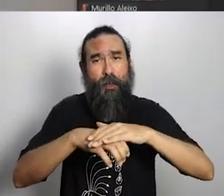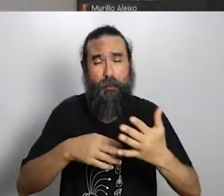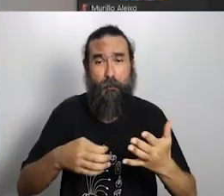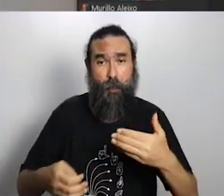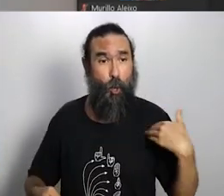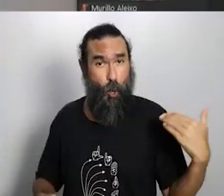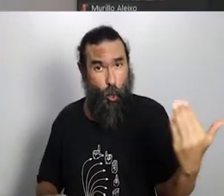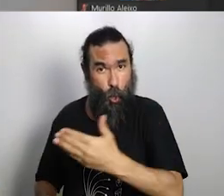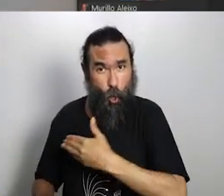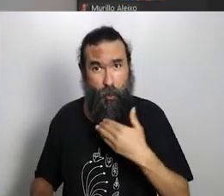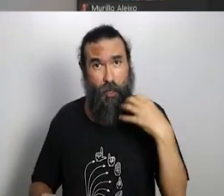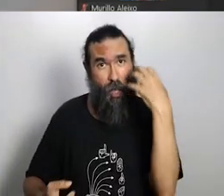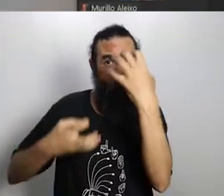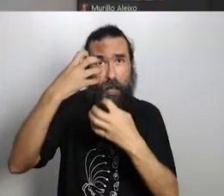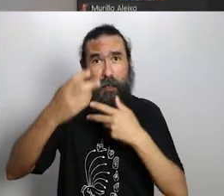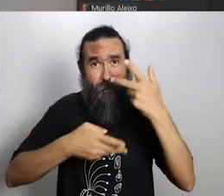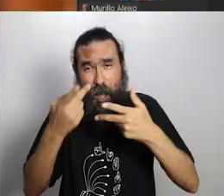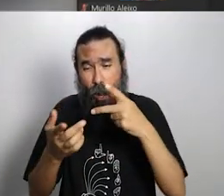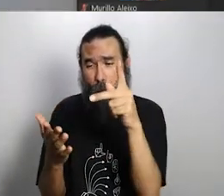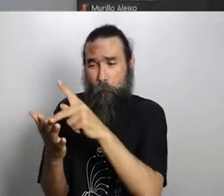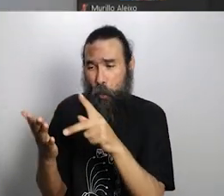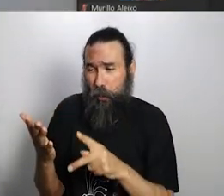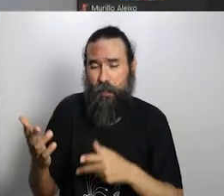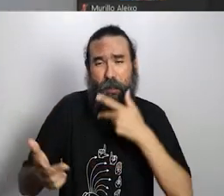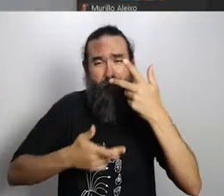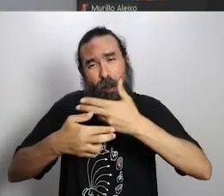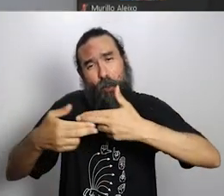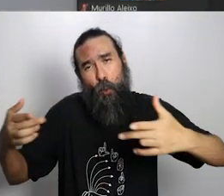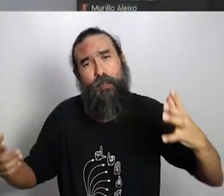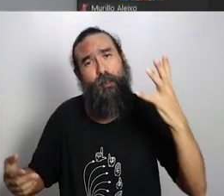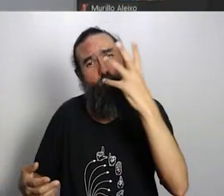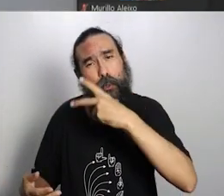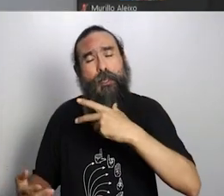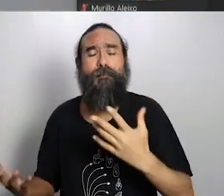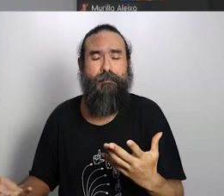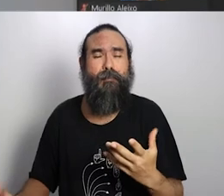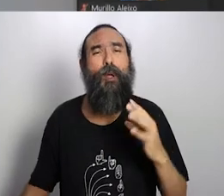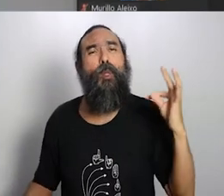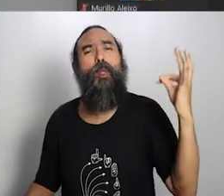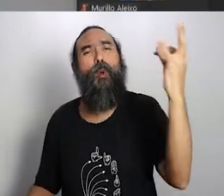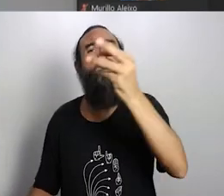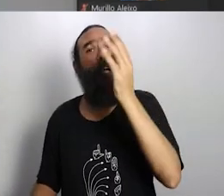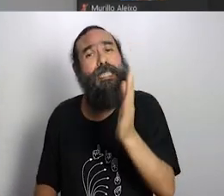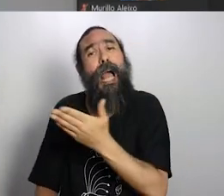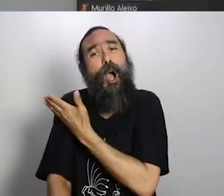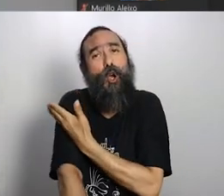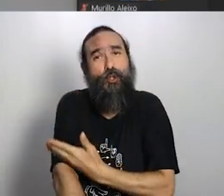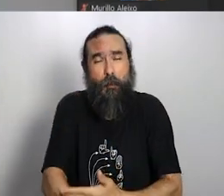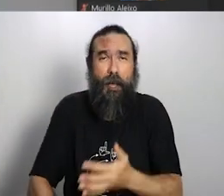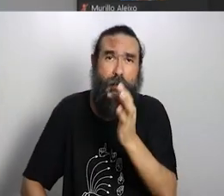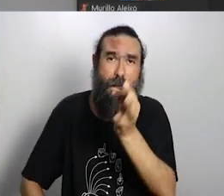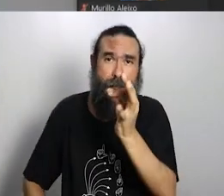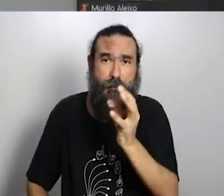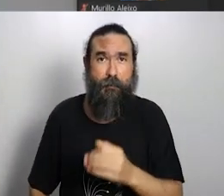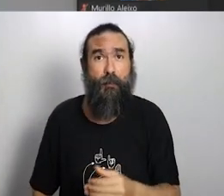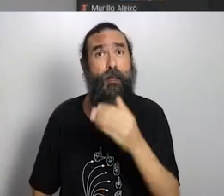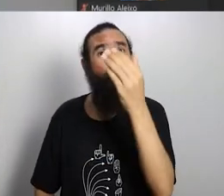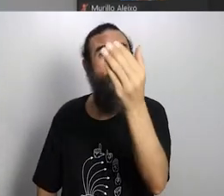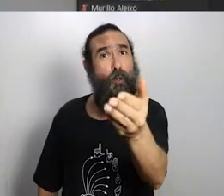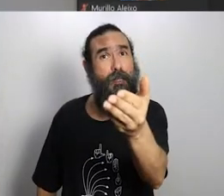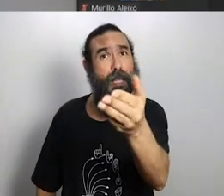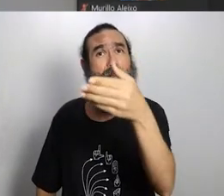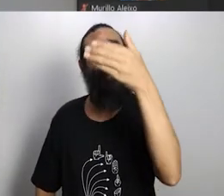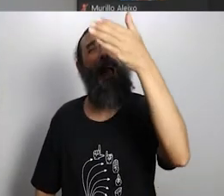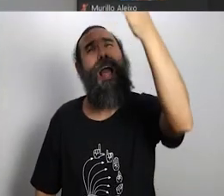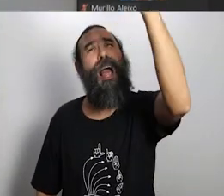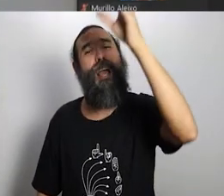Você lá do Sudeste, você do Norte, você do Centro-Oeste, que gosta de cultura popular, que se alimenta